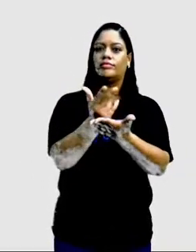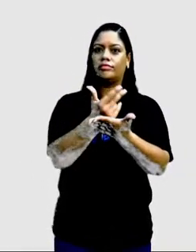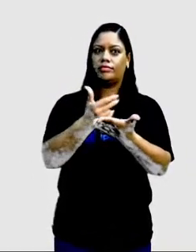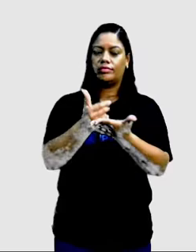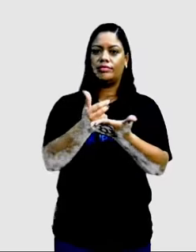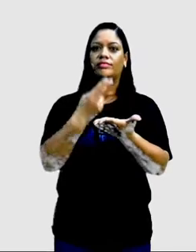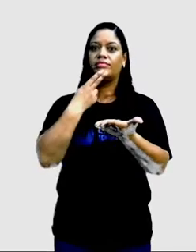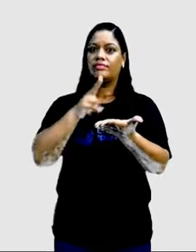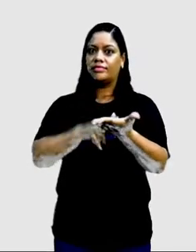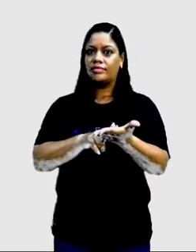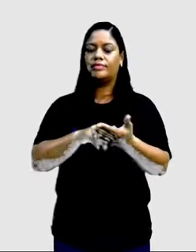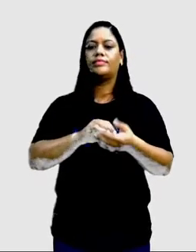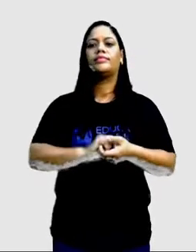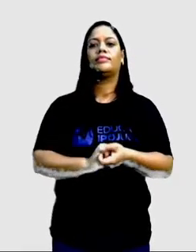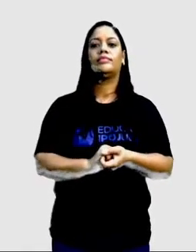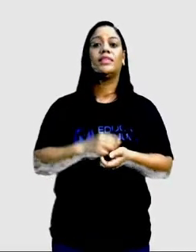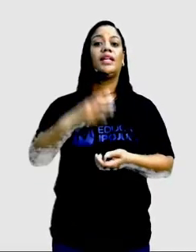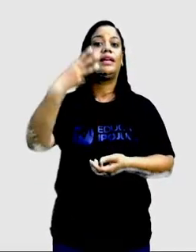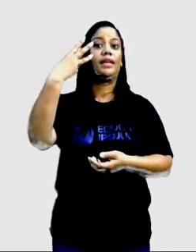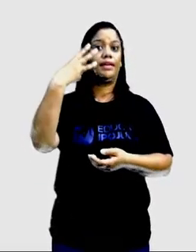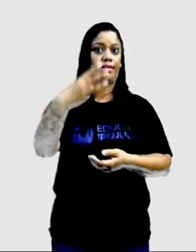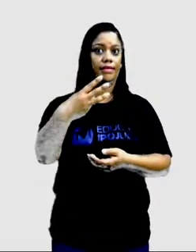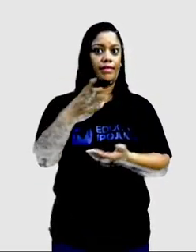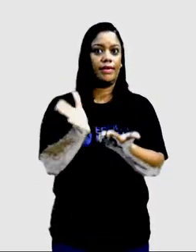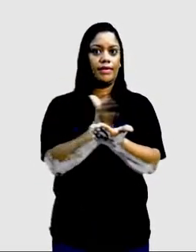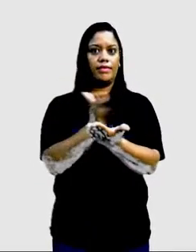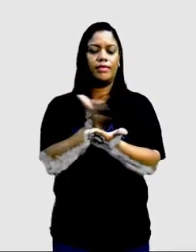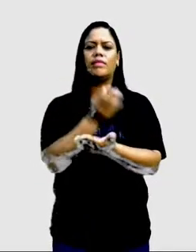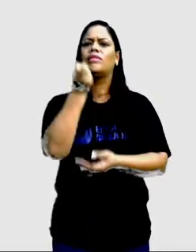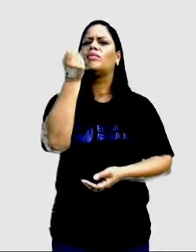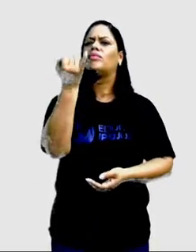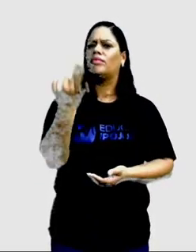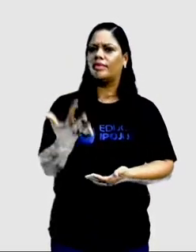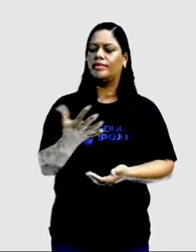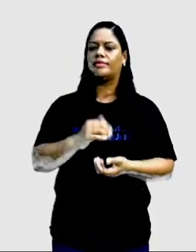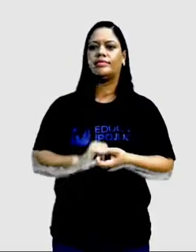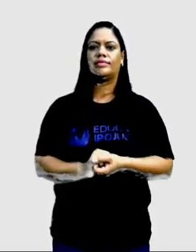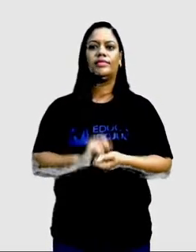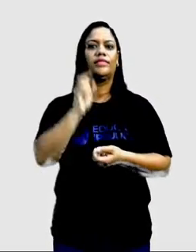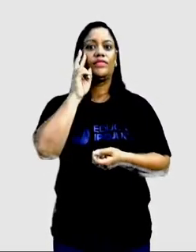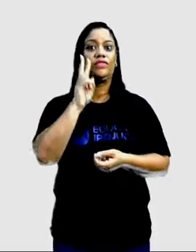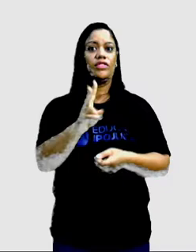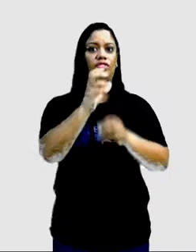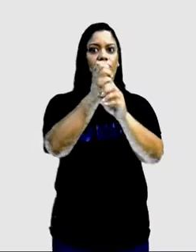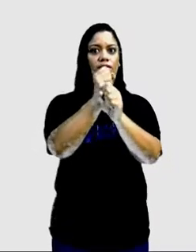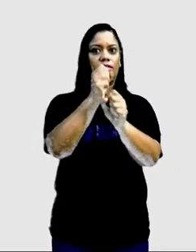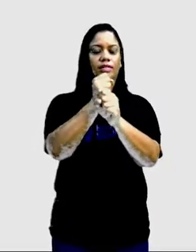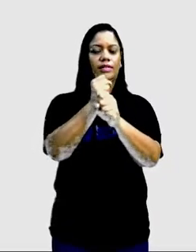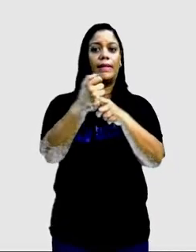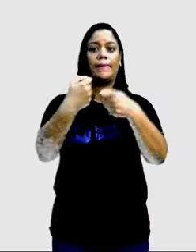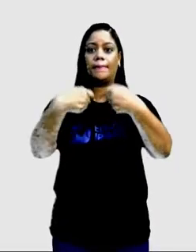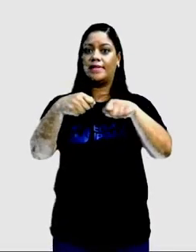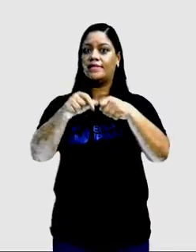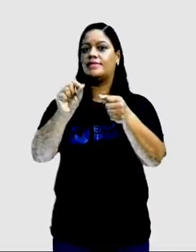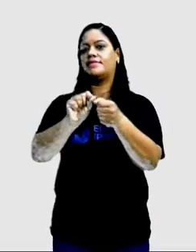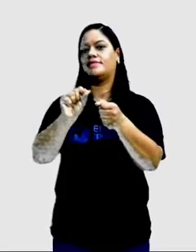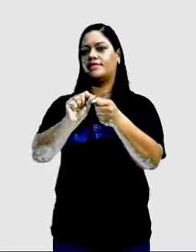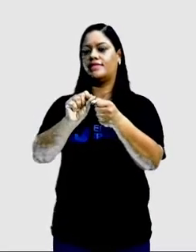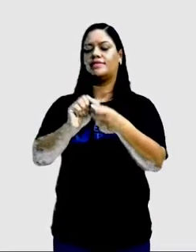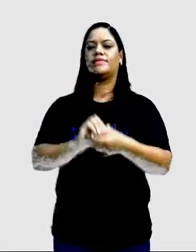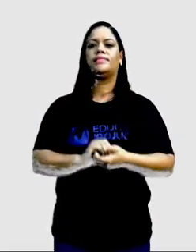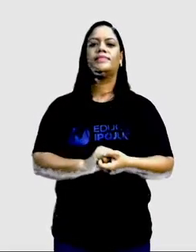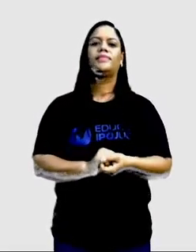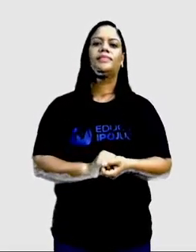em 3 páginas, cabem quantas figurinhas? Olha a adição que nós temos que fazer.